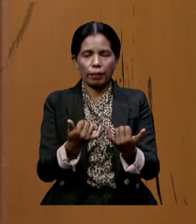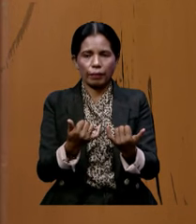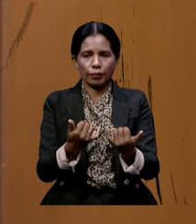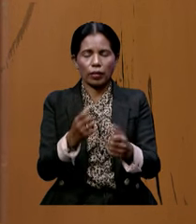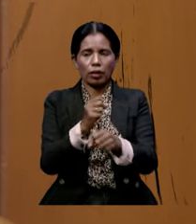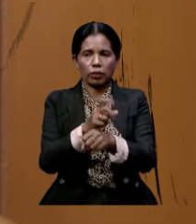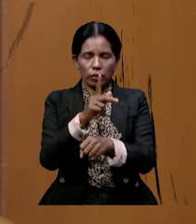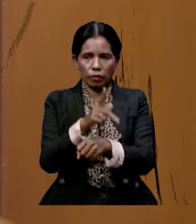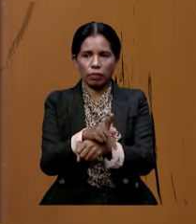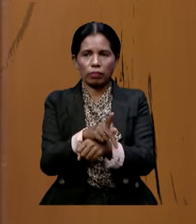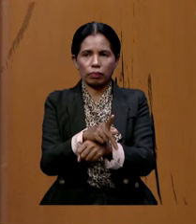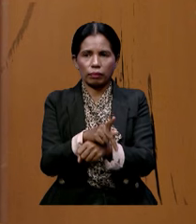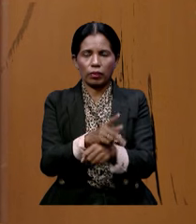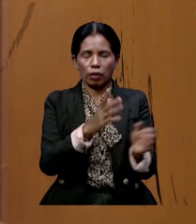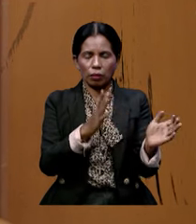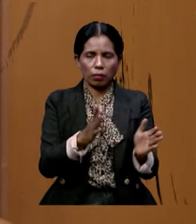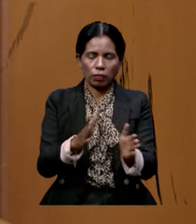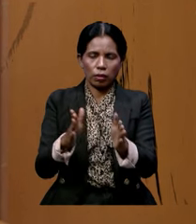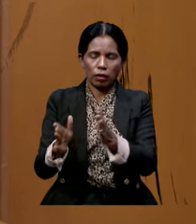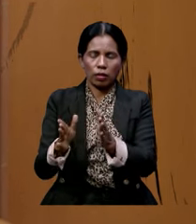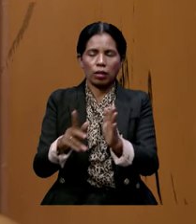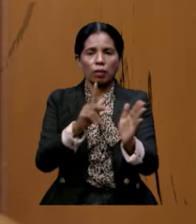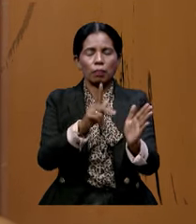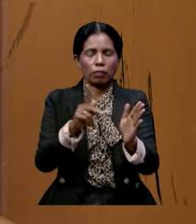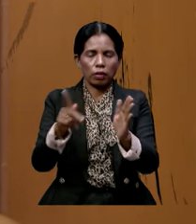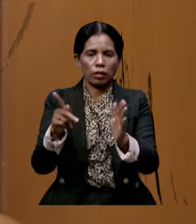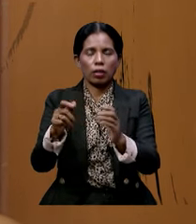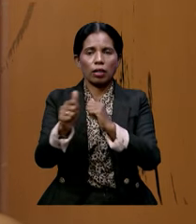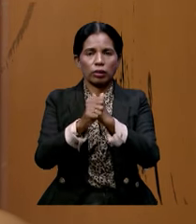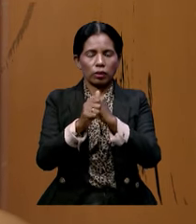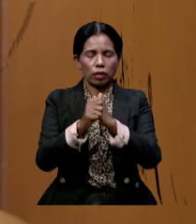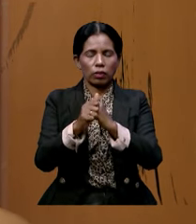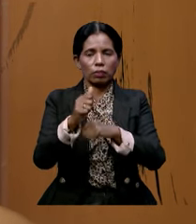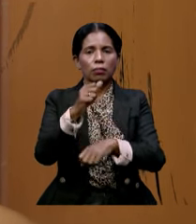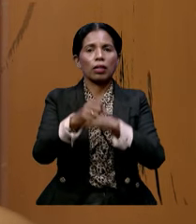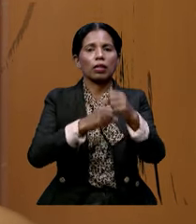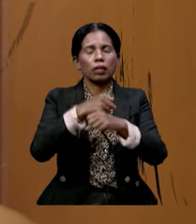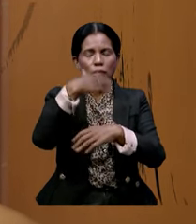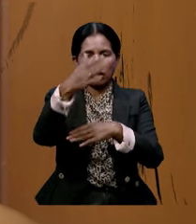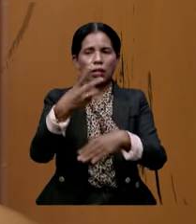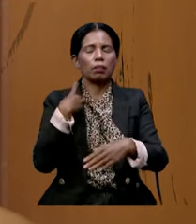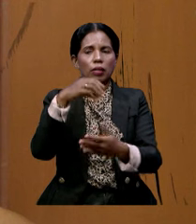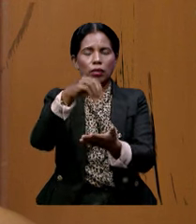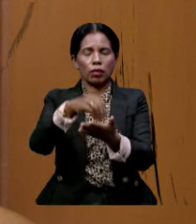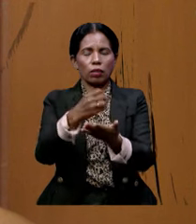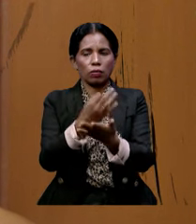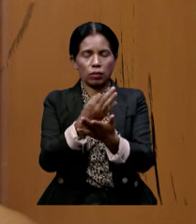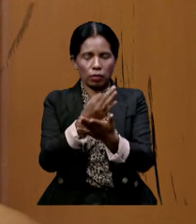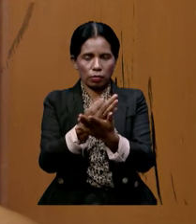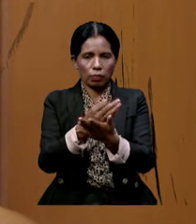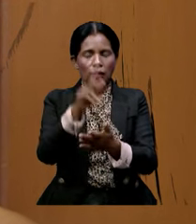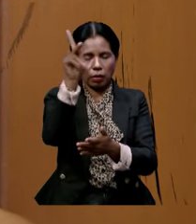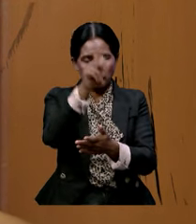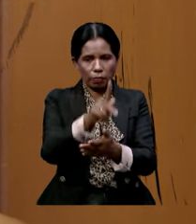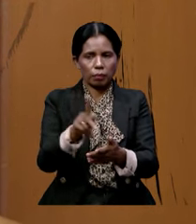CFOP preparar a minha plano ação anual batina hoje. Então, a me recomenda para a tua ação para pesquisa ninha.